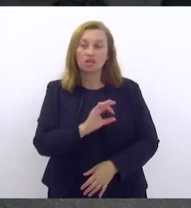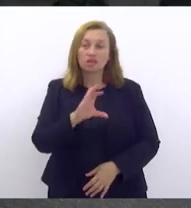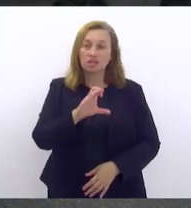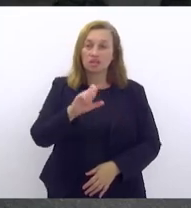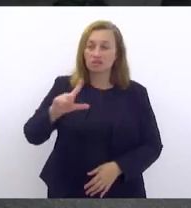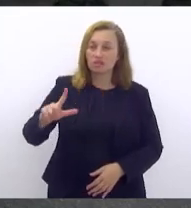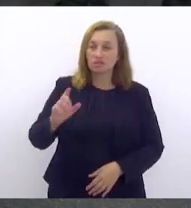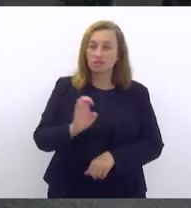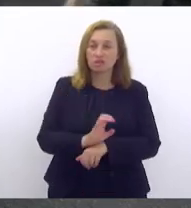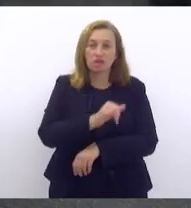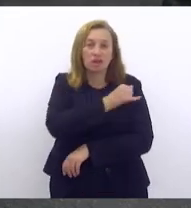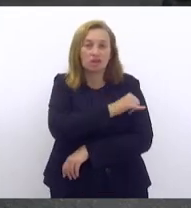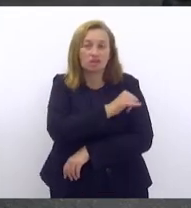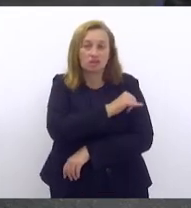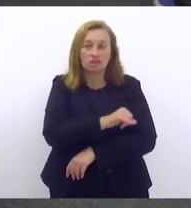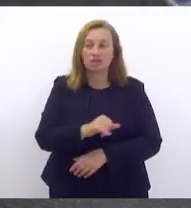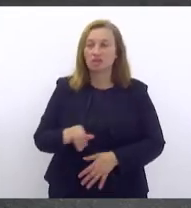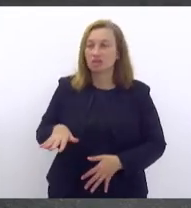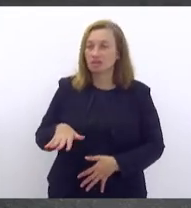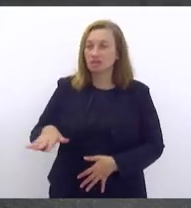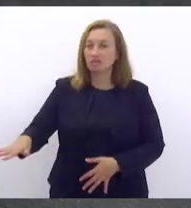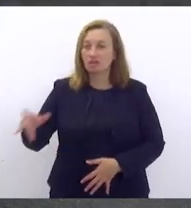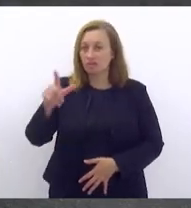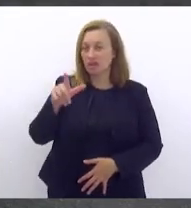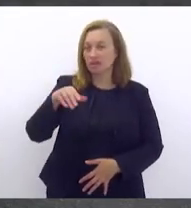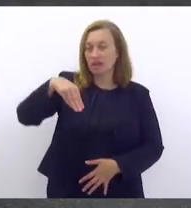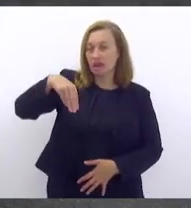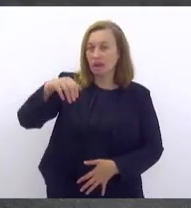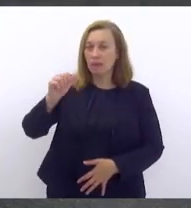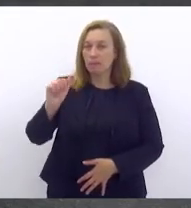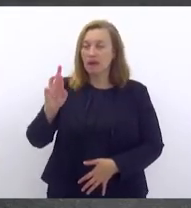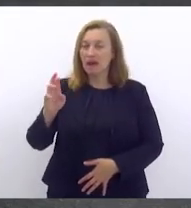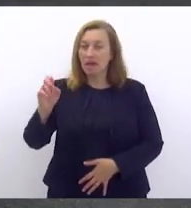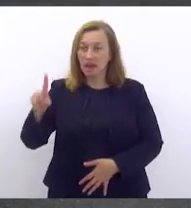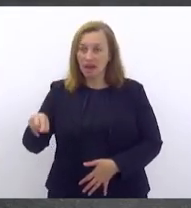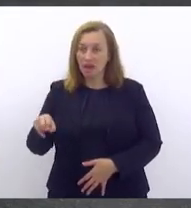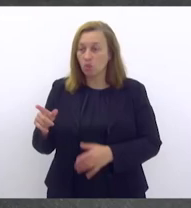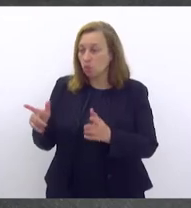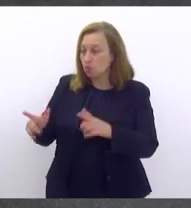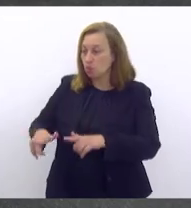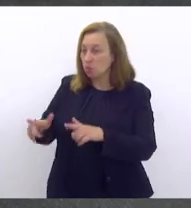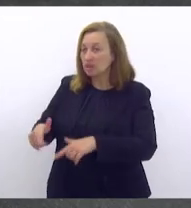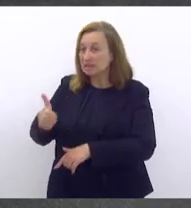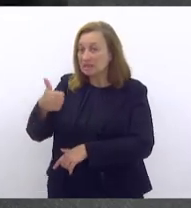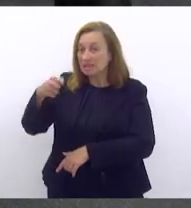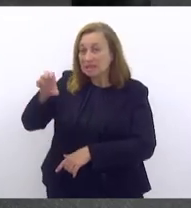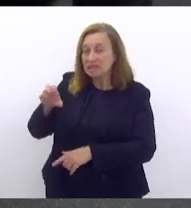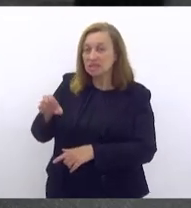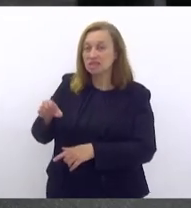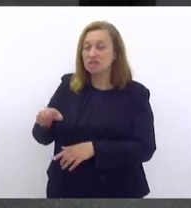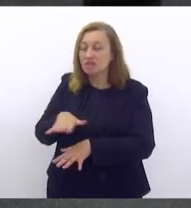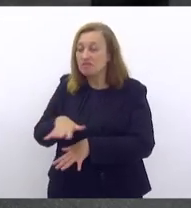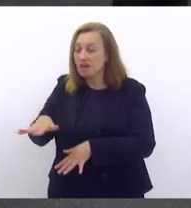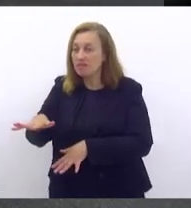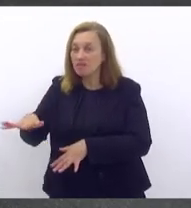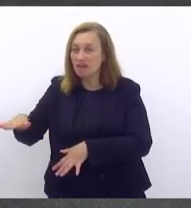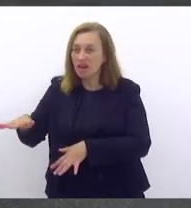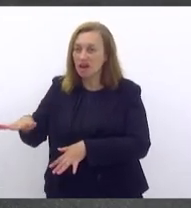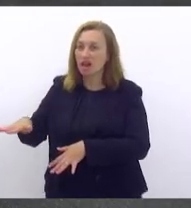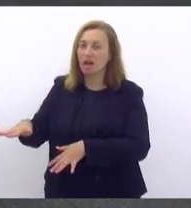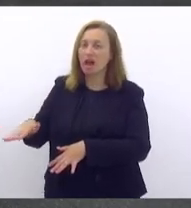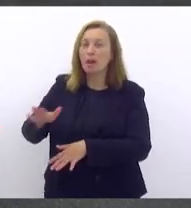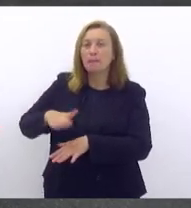fez no Complexo da Maré, uma região que tem 15 comunidades, mais de